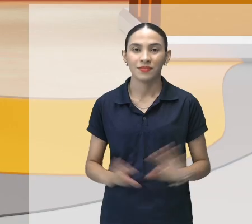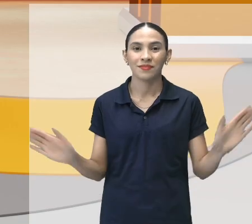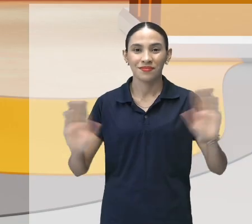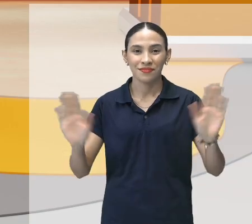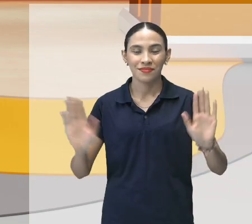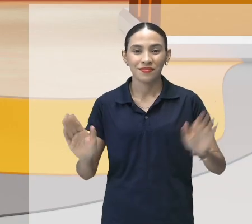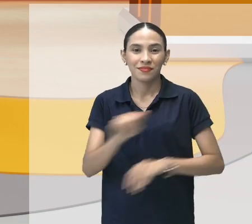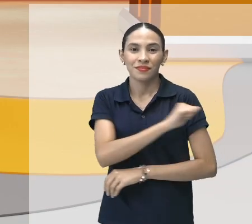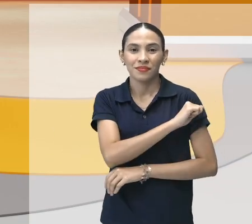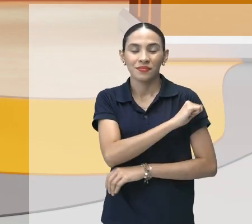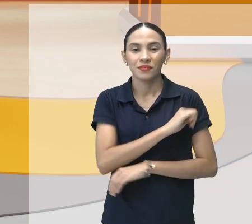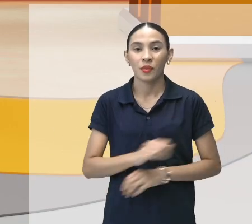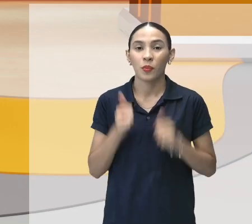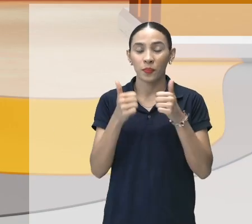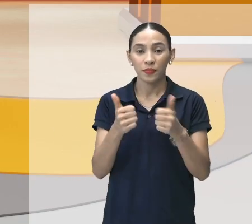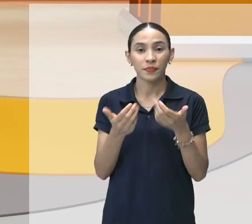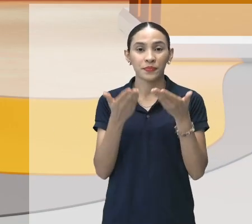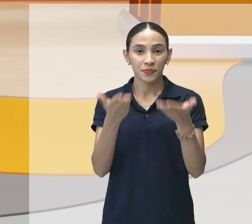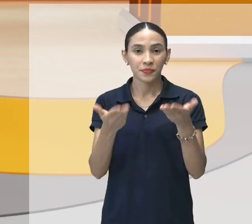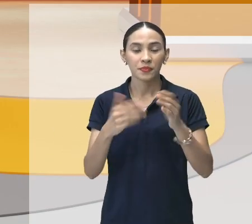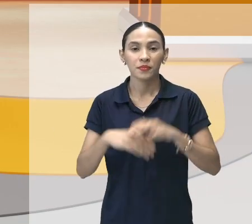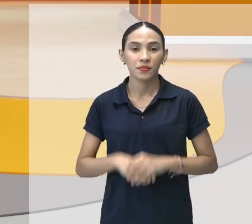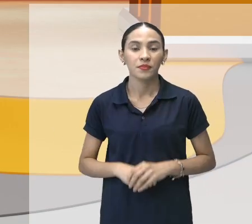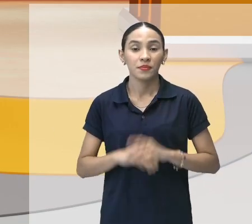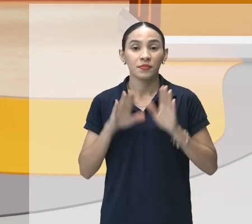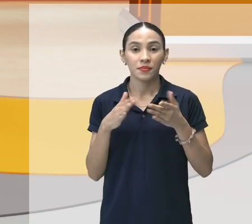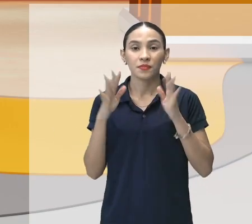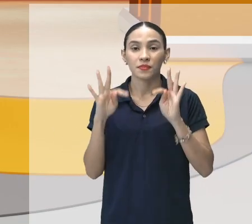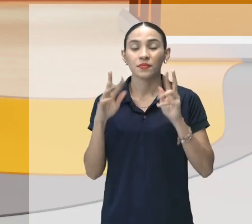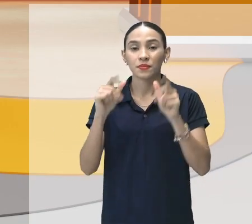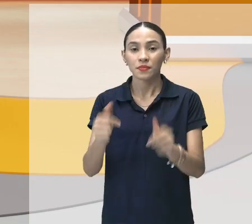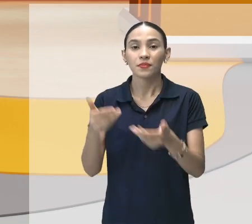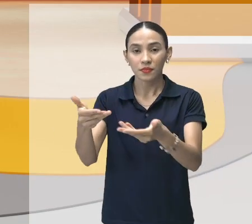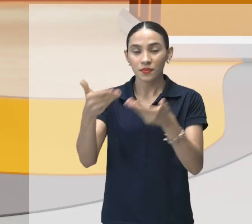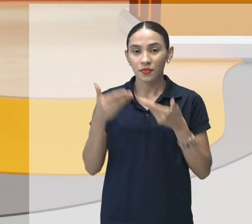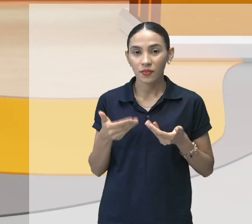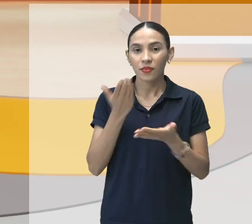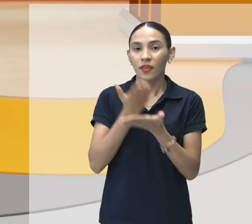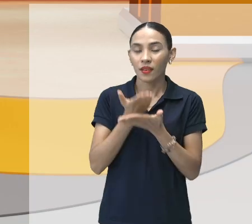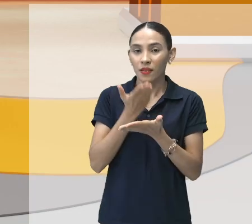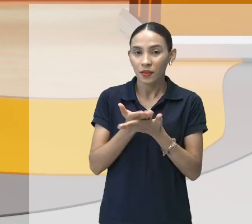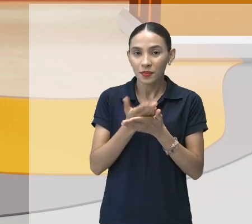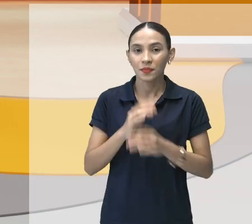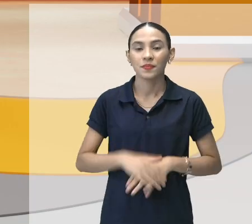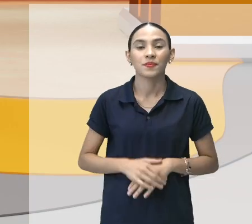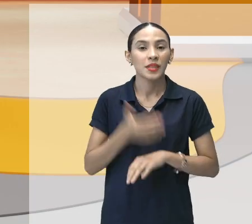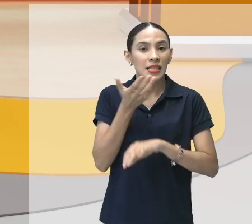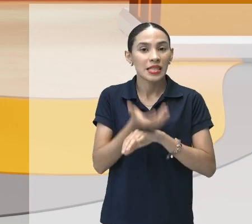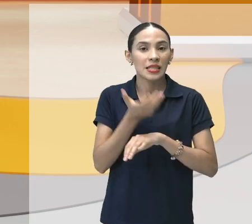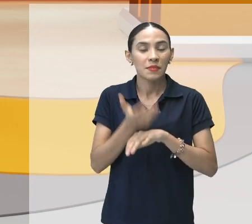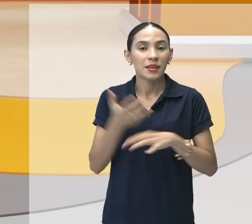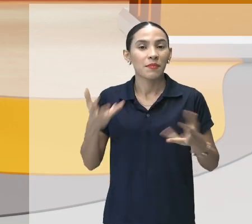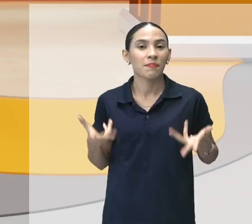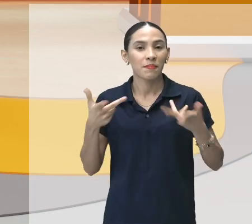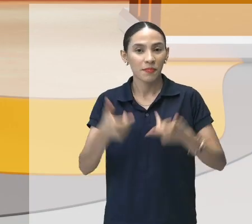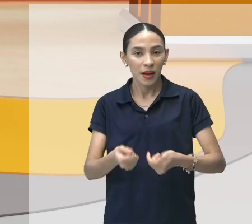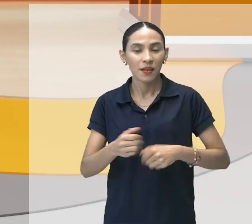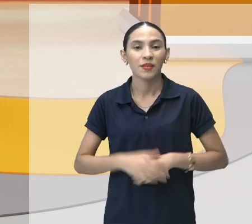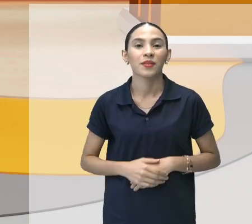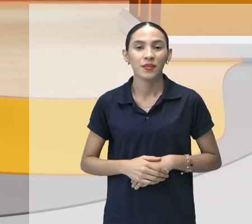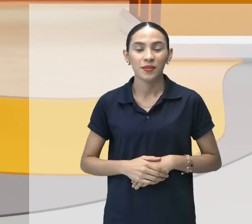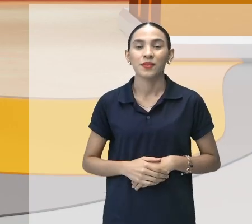Olá, turminha boa! Tudo bem com vocês? Sejam bem-vindos a mais uma aula dessa disciplina